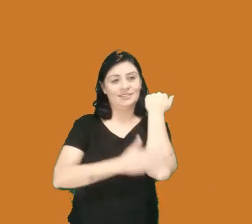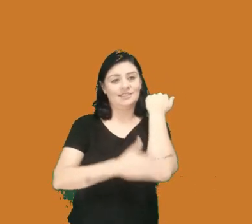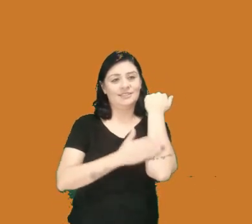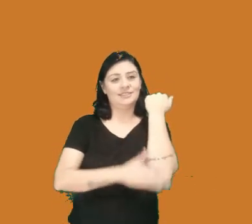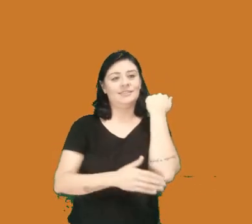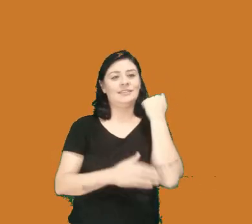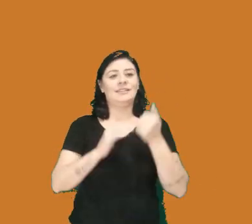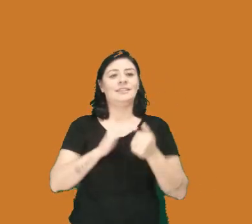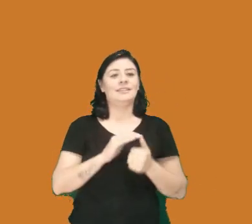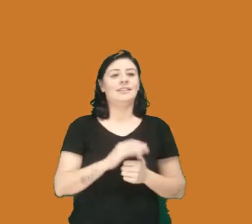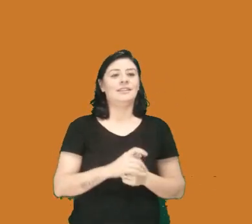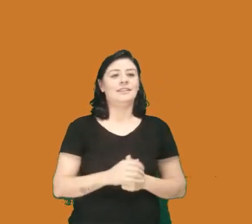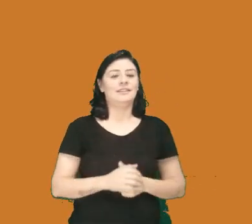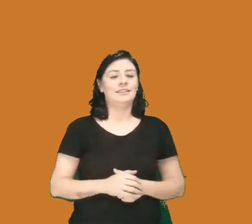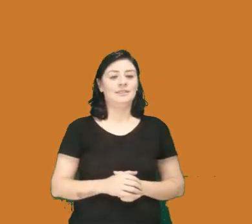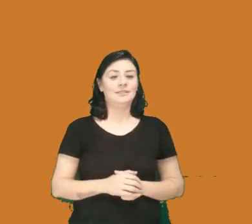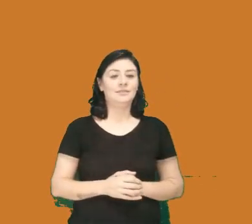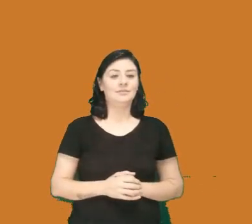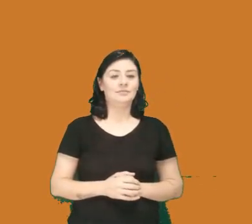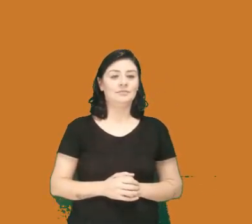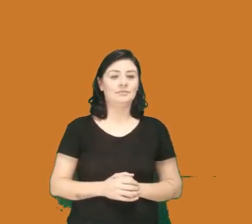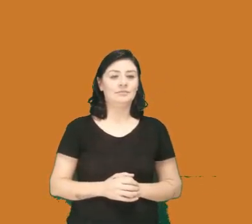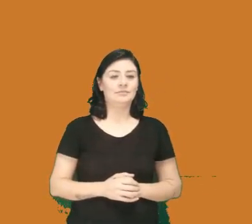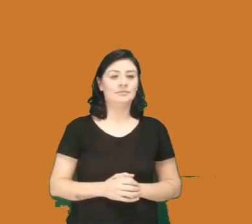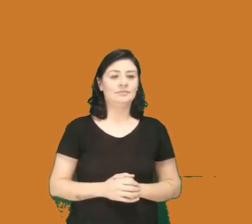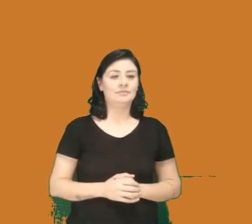Tatu. Alama.